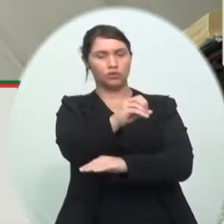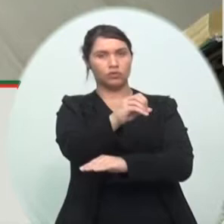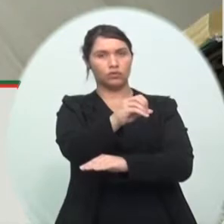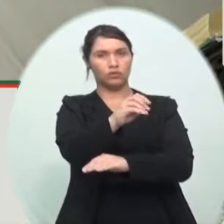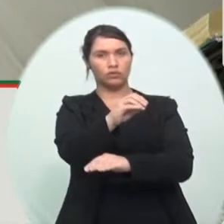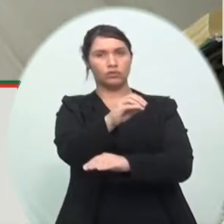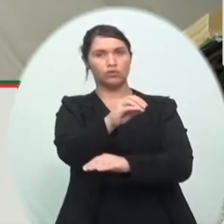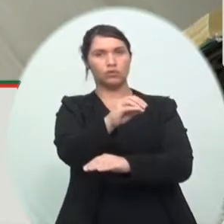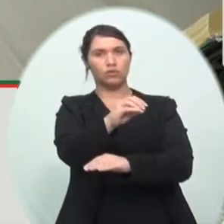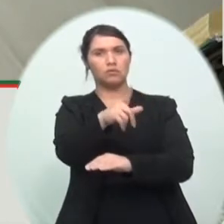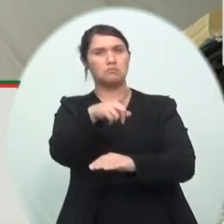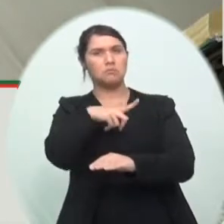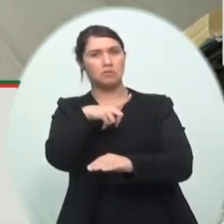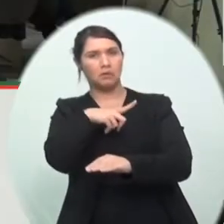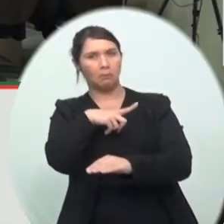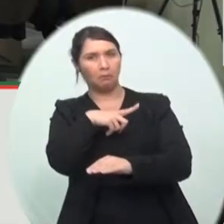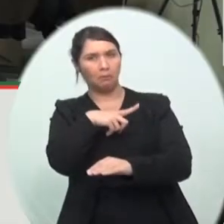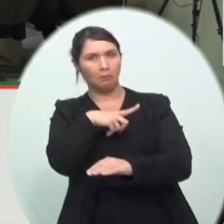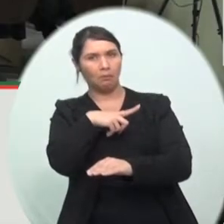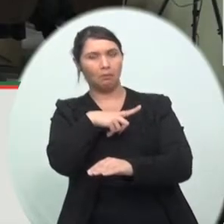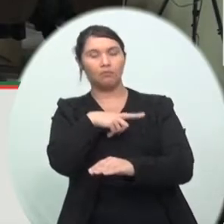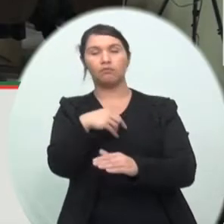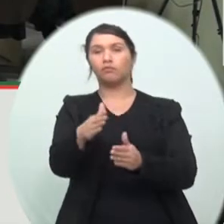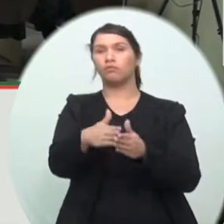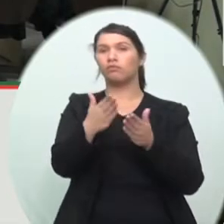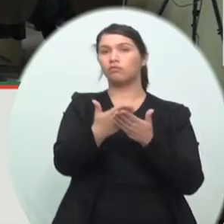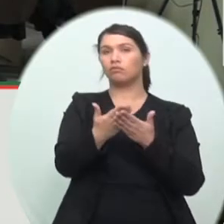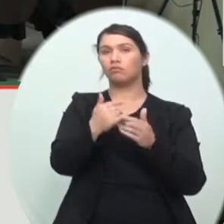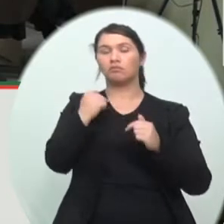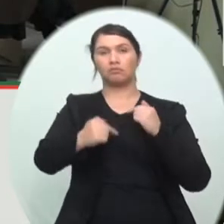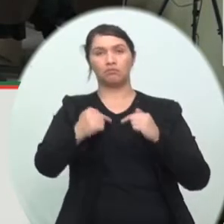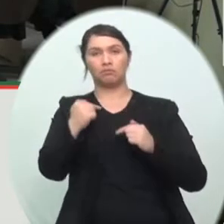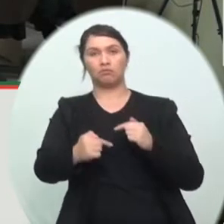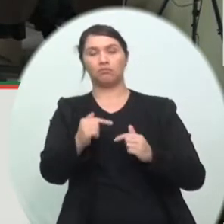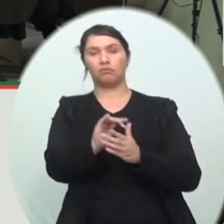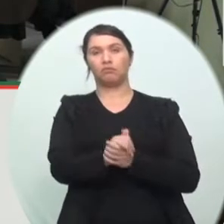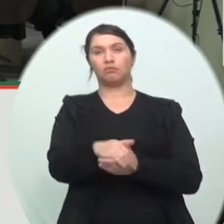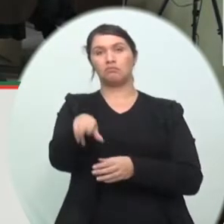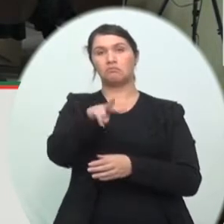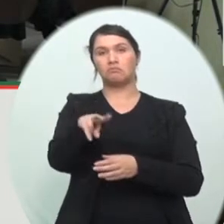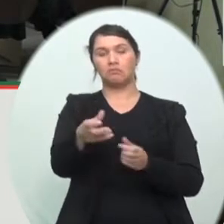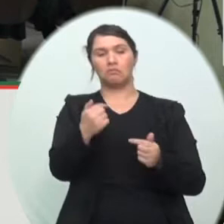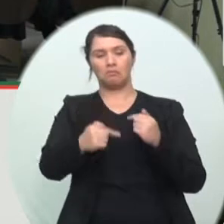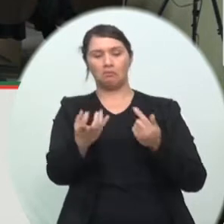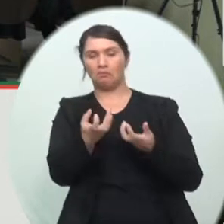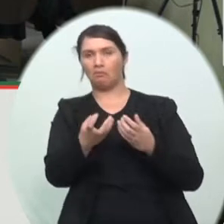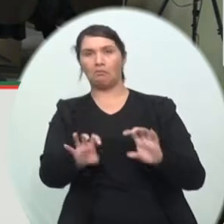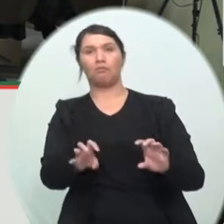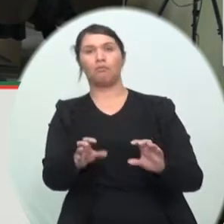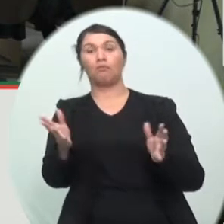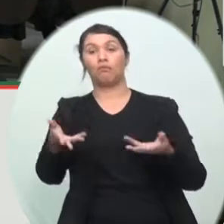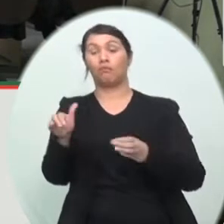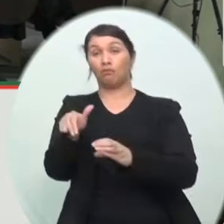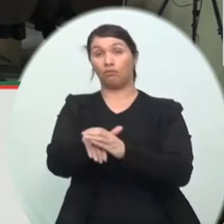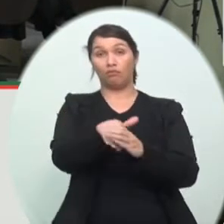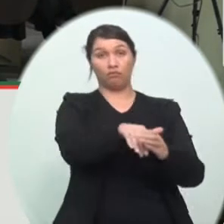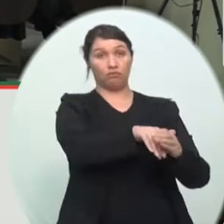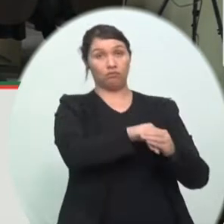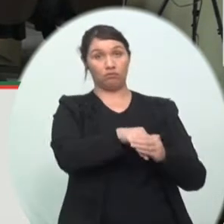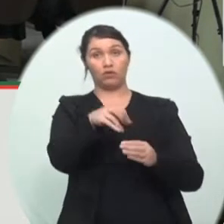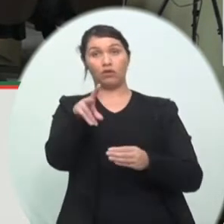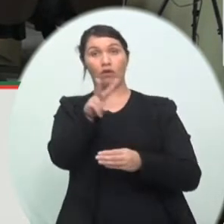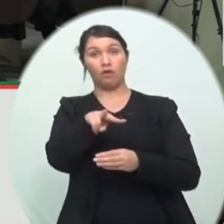bairro Pinheirinho Alto. O requerimento está em discussão. Não havendo quem queira discutir, está em votação.